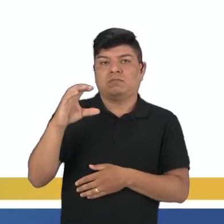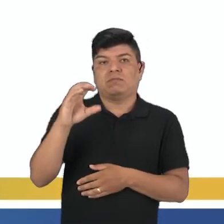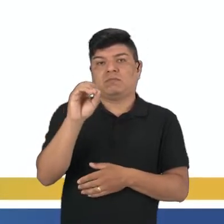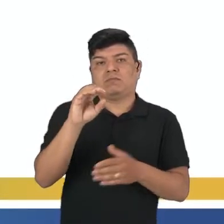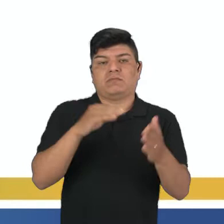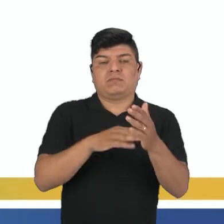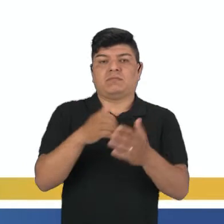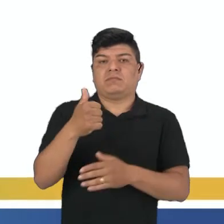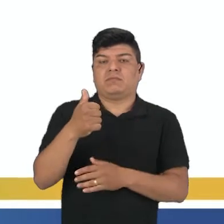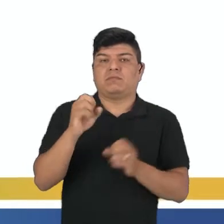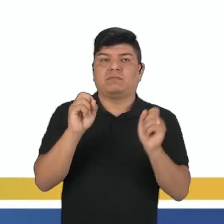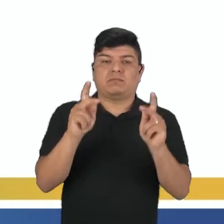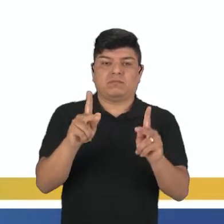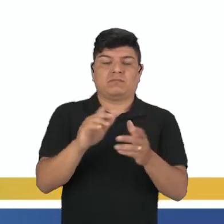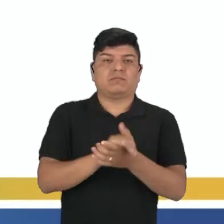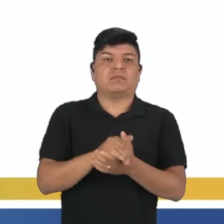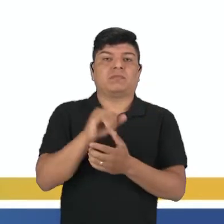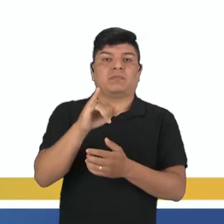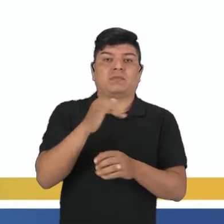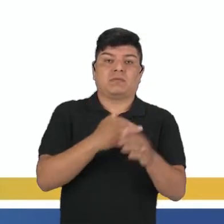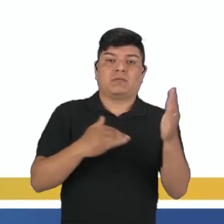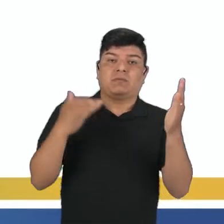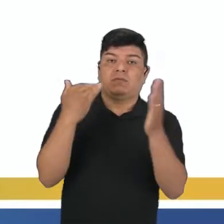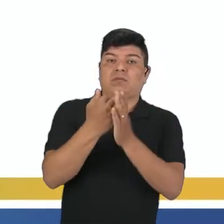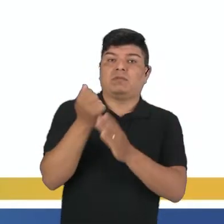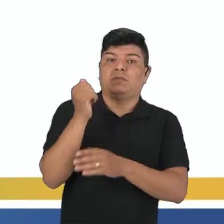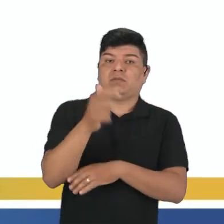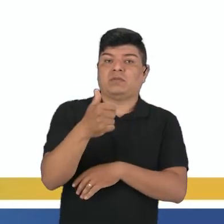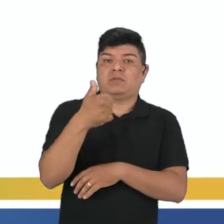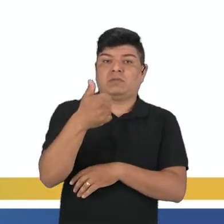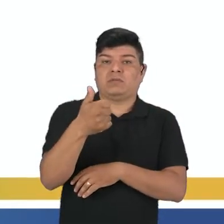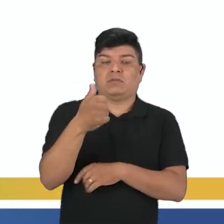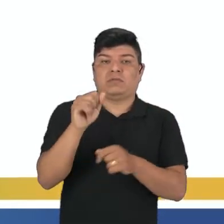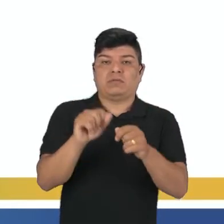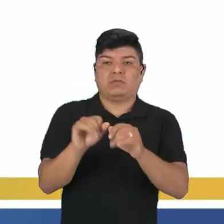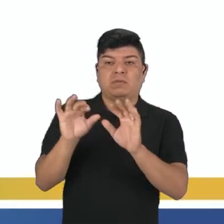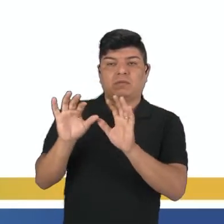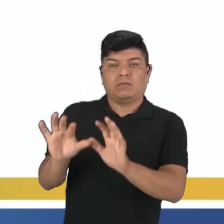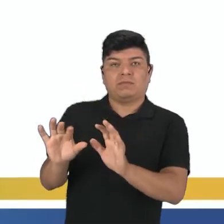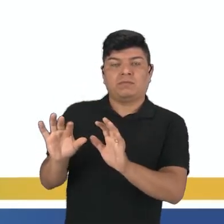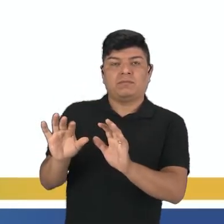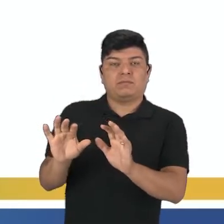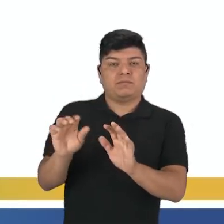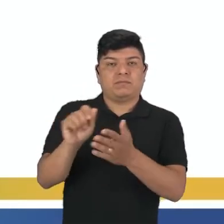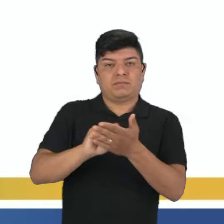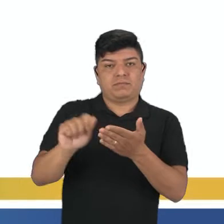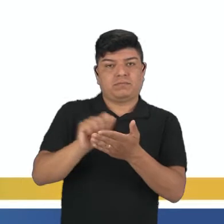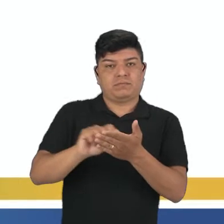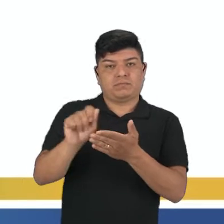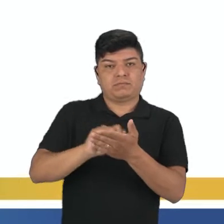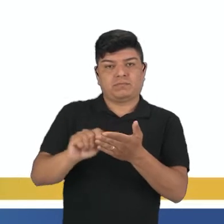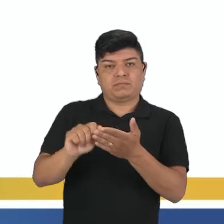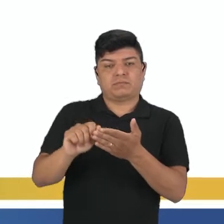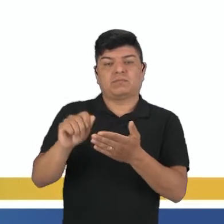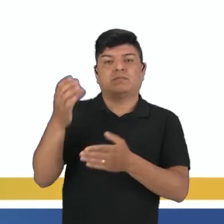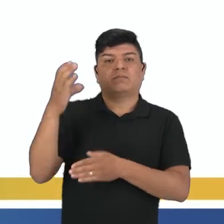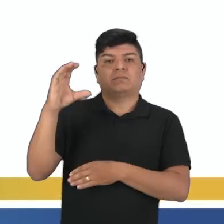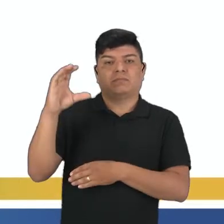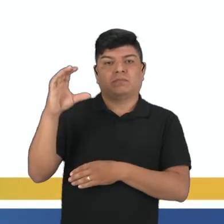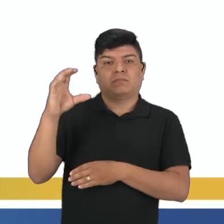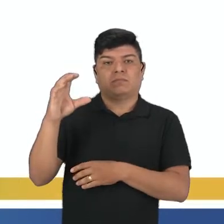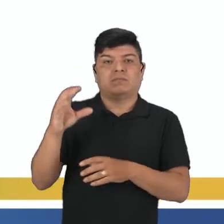1. Quando o número for maior do que 1, a gente faz de um jeito para escrevê-lo em notação